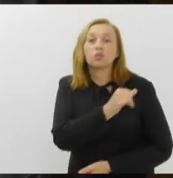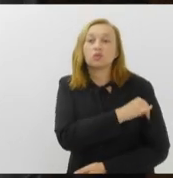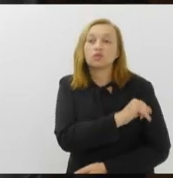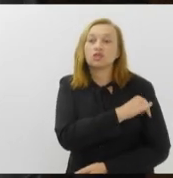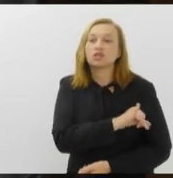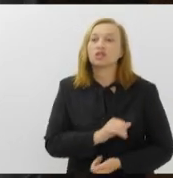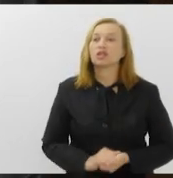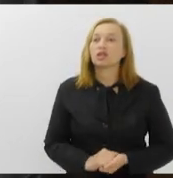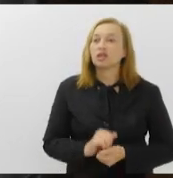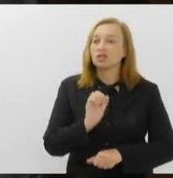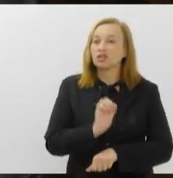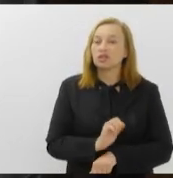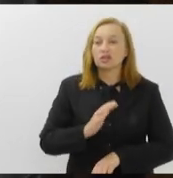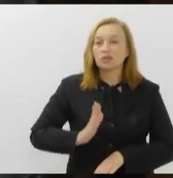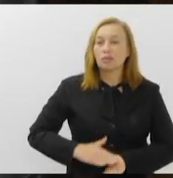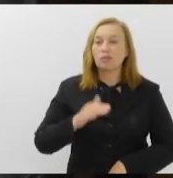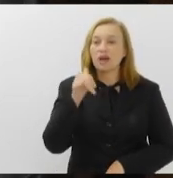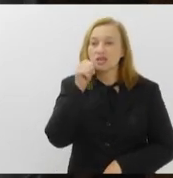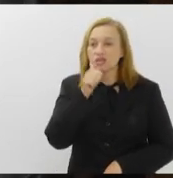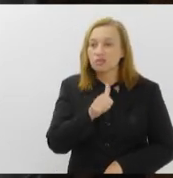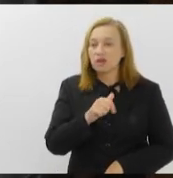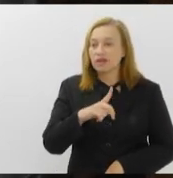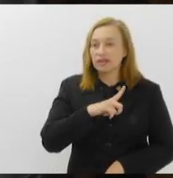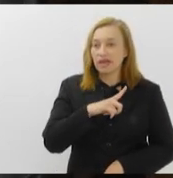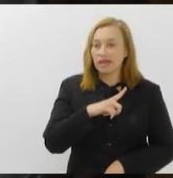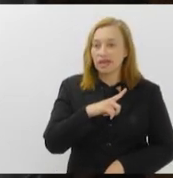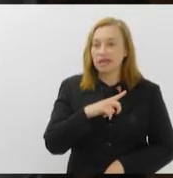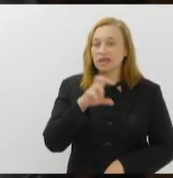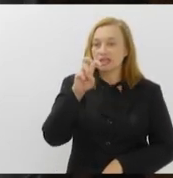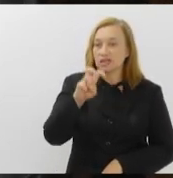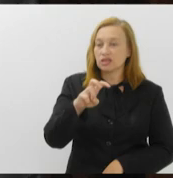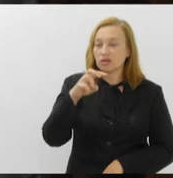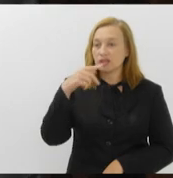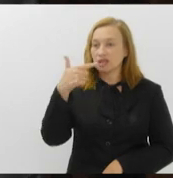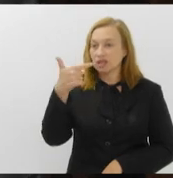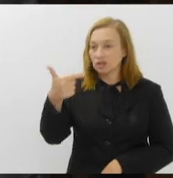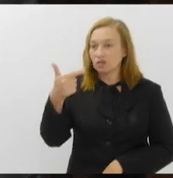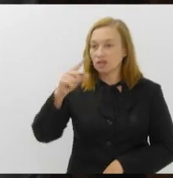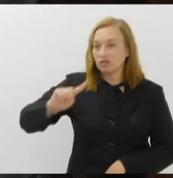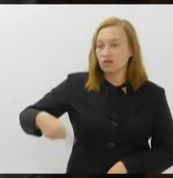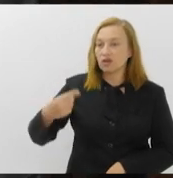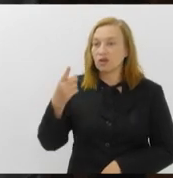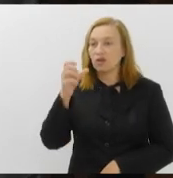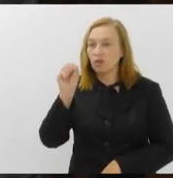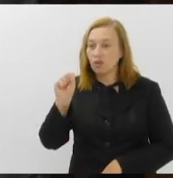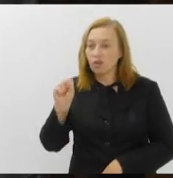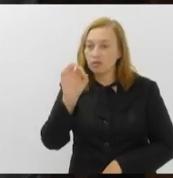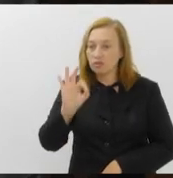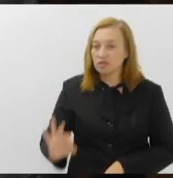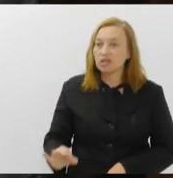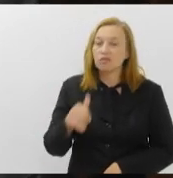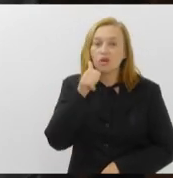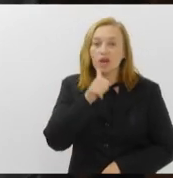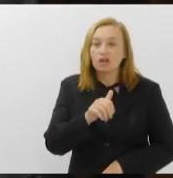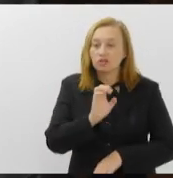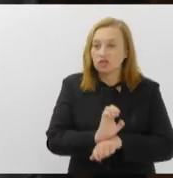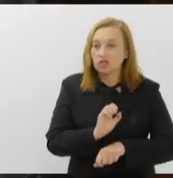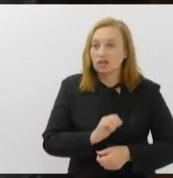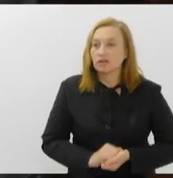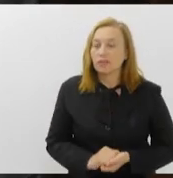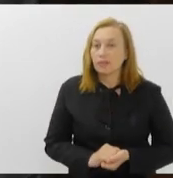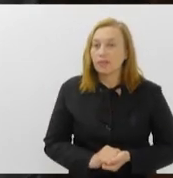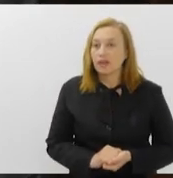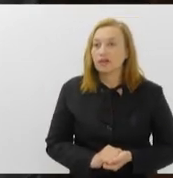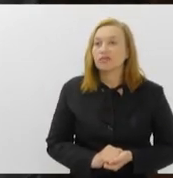é o estado mais feminino do Brasil. Nós somos 52,8% de mulheres no nosso estado. E isso traz